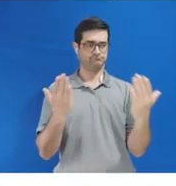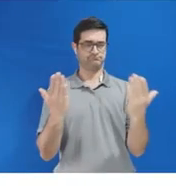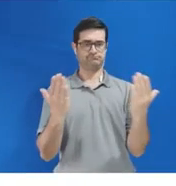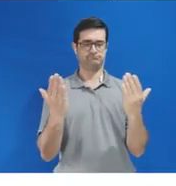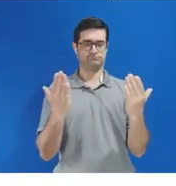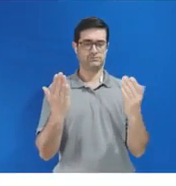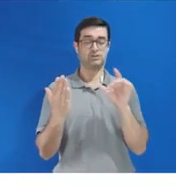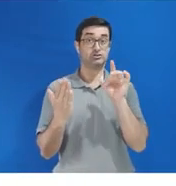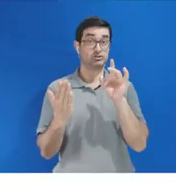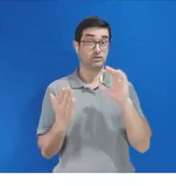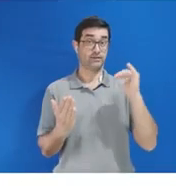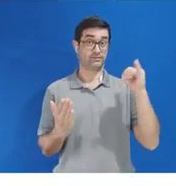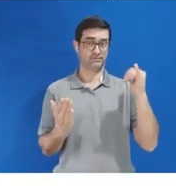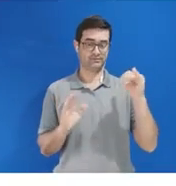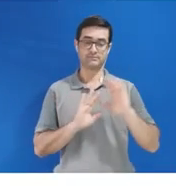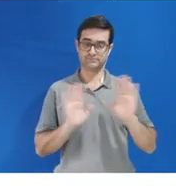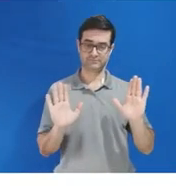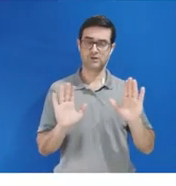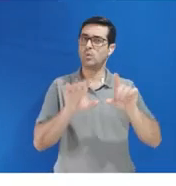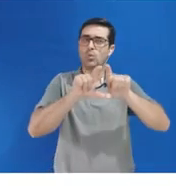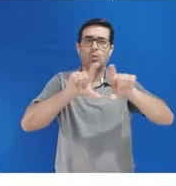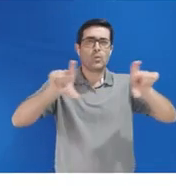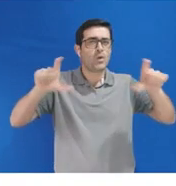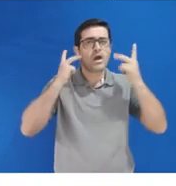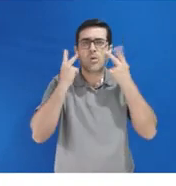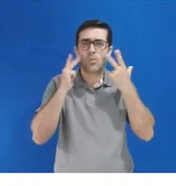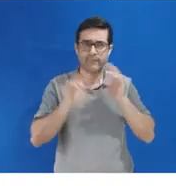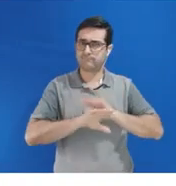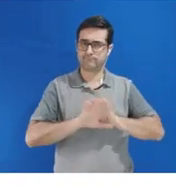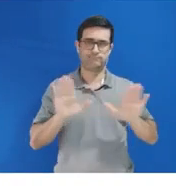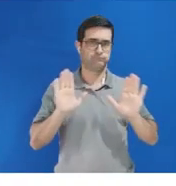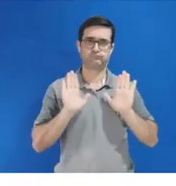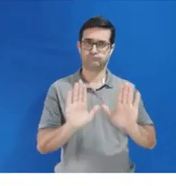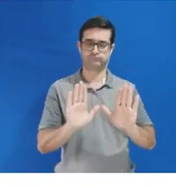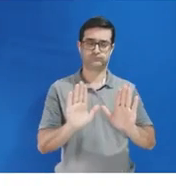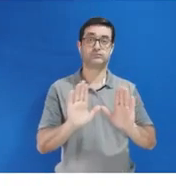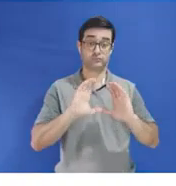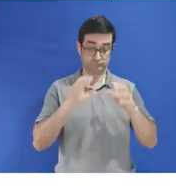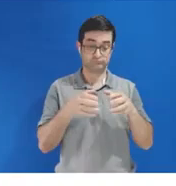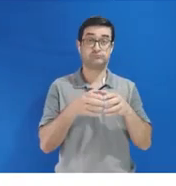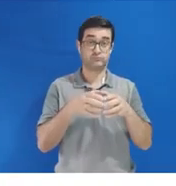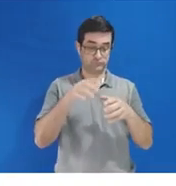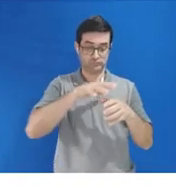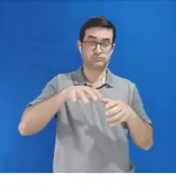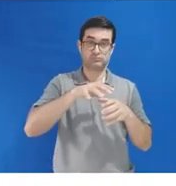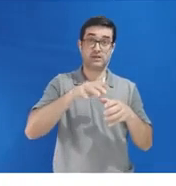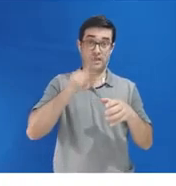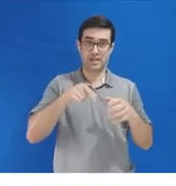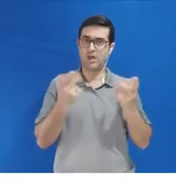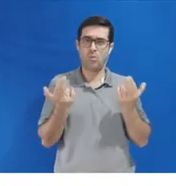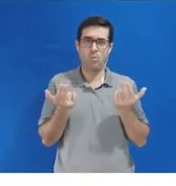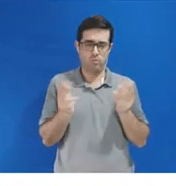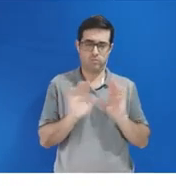pelas cargas, vamos considerar que o resto permaneça tudo igual e que o cristal formado por